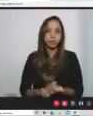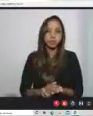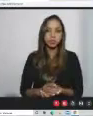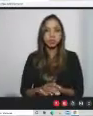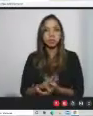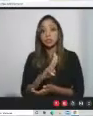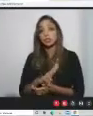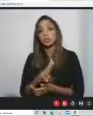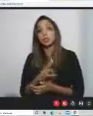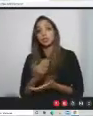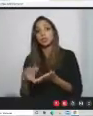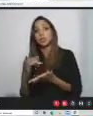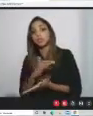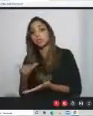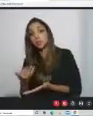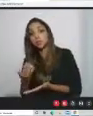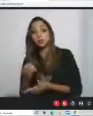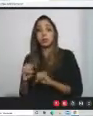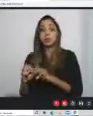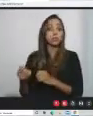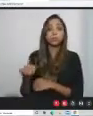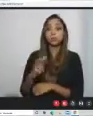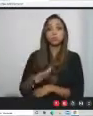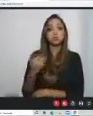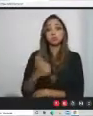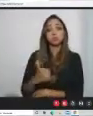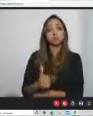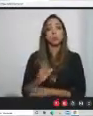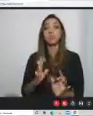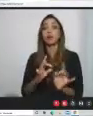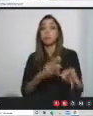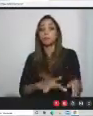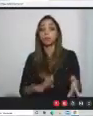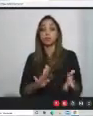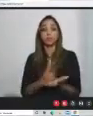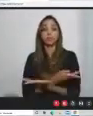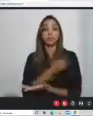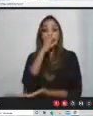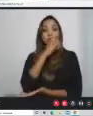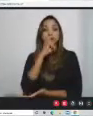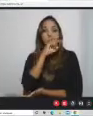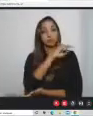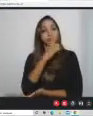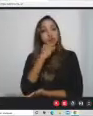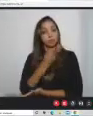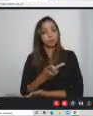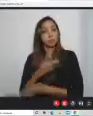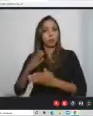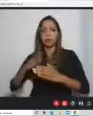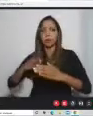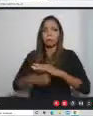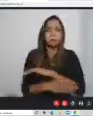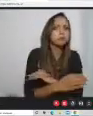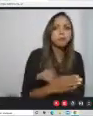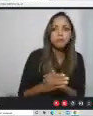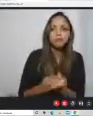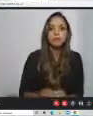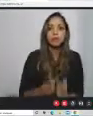Educação, o prédio fica abandonado. E aí, o que ocorreu no domingo foi isso que Vossa Excelência relatou. Invadiram o prédio, e eu conversando ali com